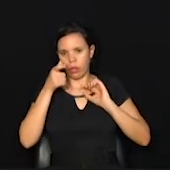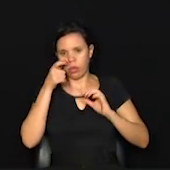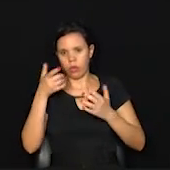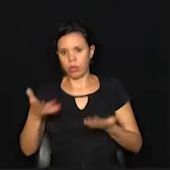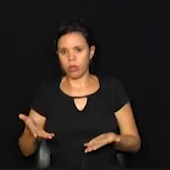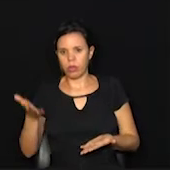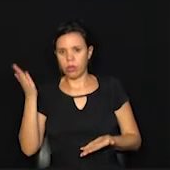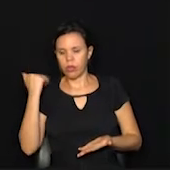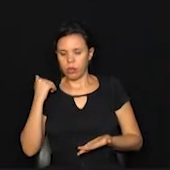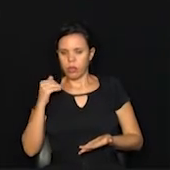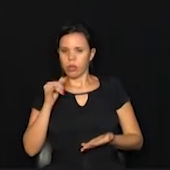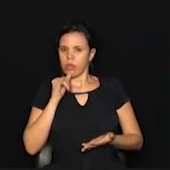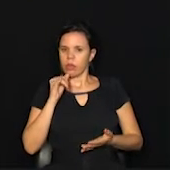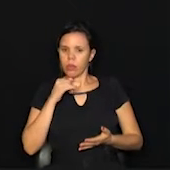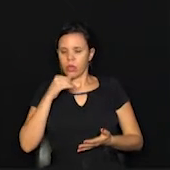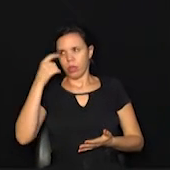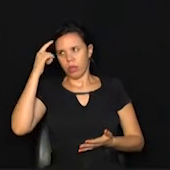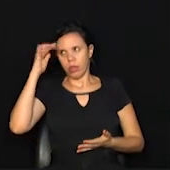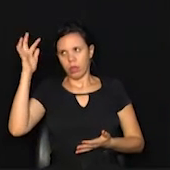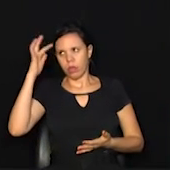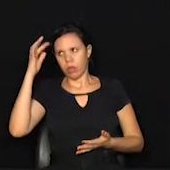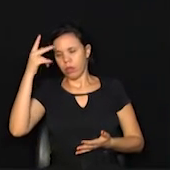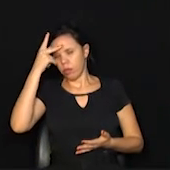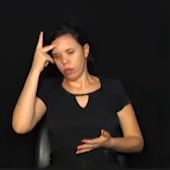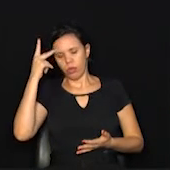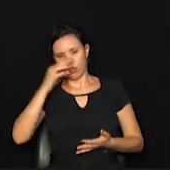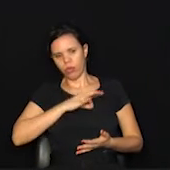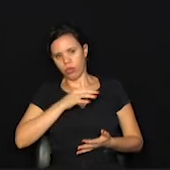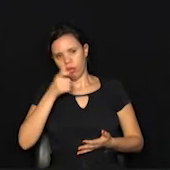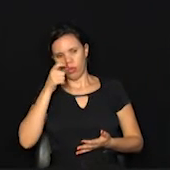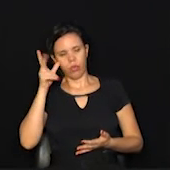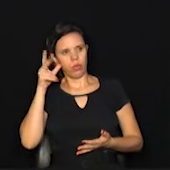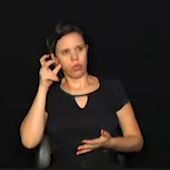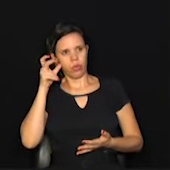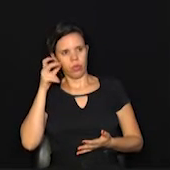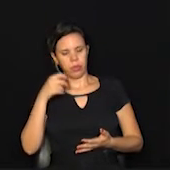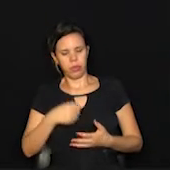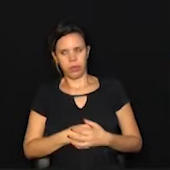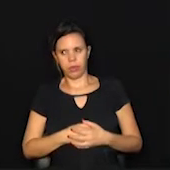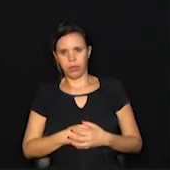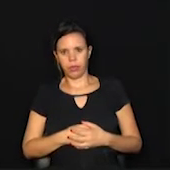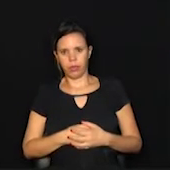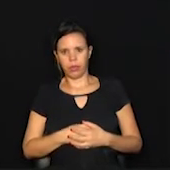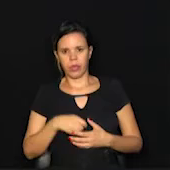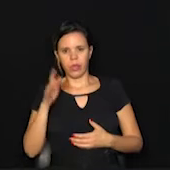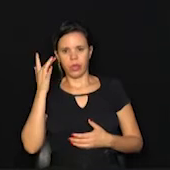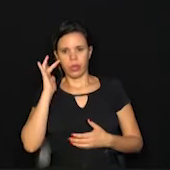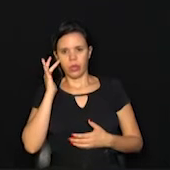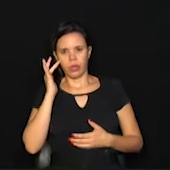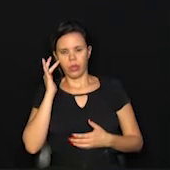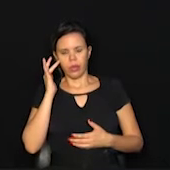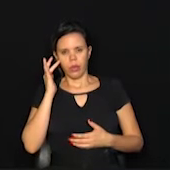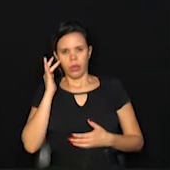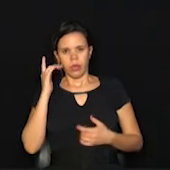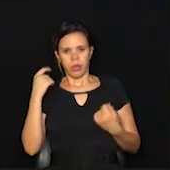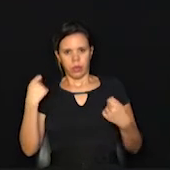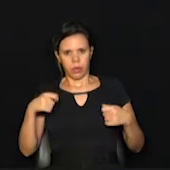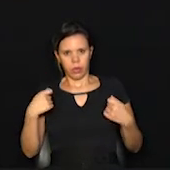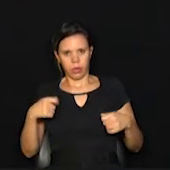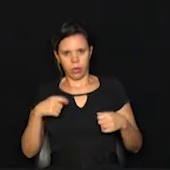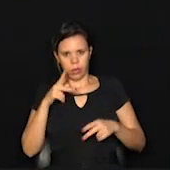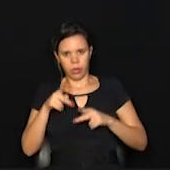isso e sei Provavelmente o que passa pela cabeça dos militares que estão escutando isso só que eu acho que é necessário